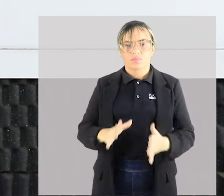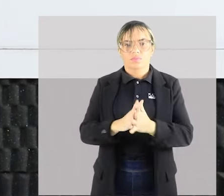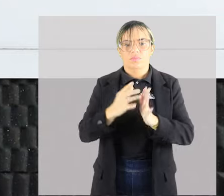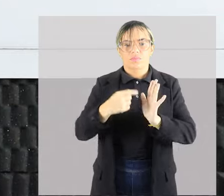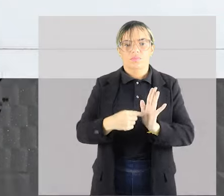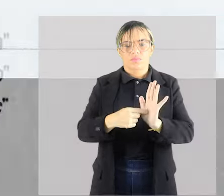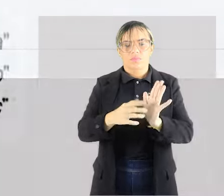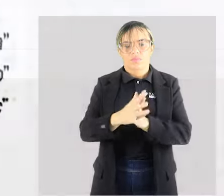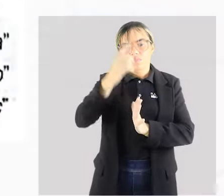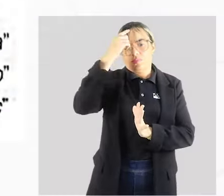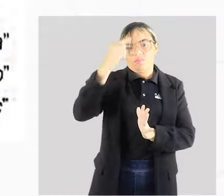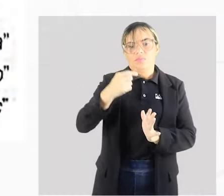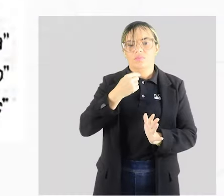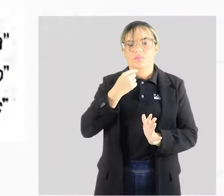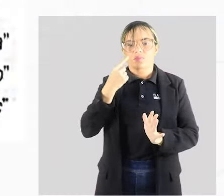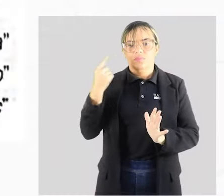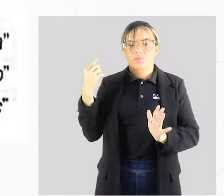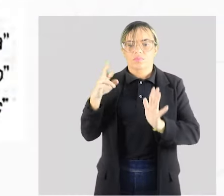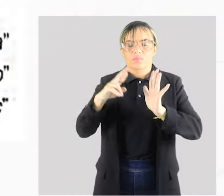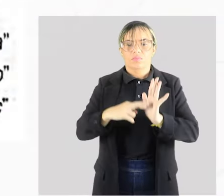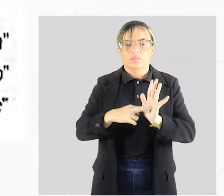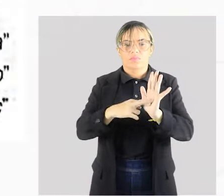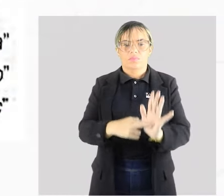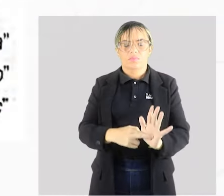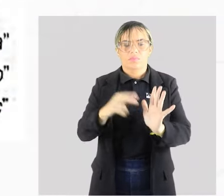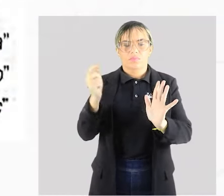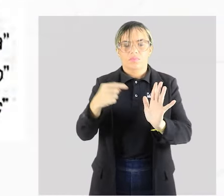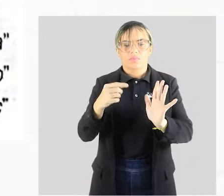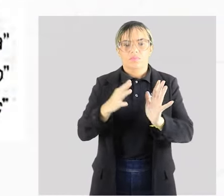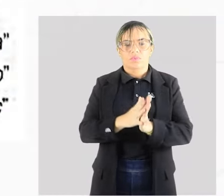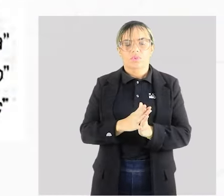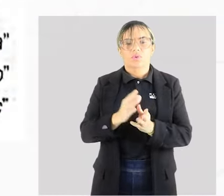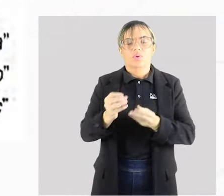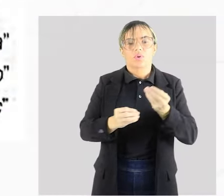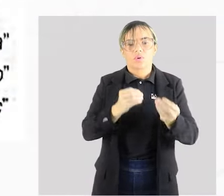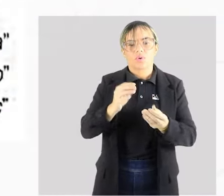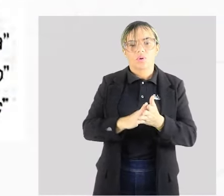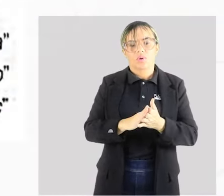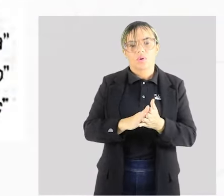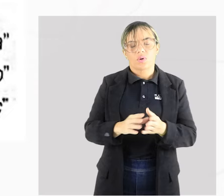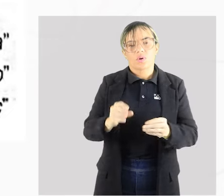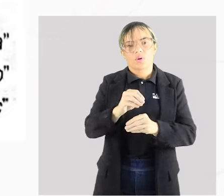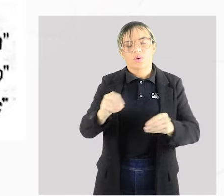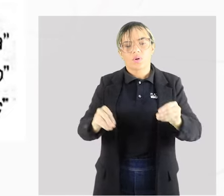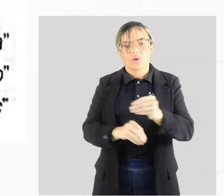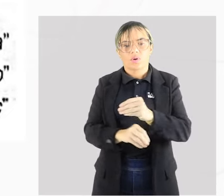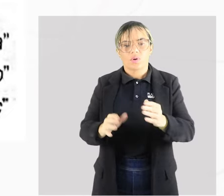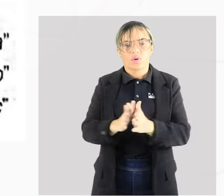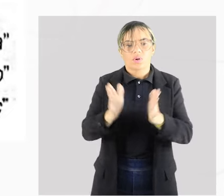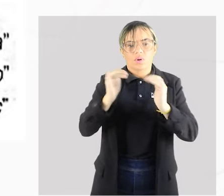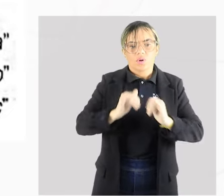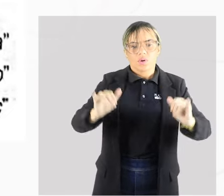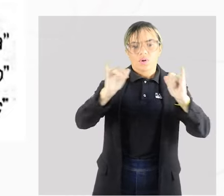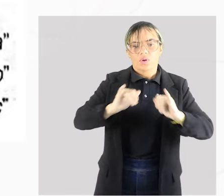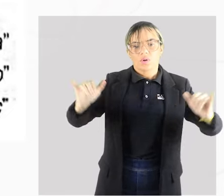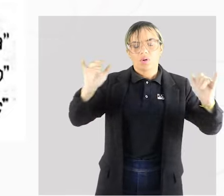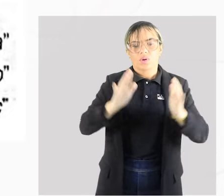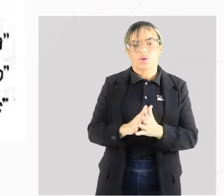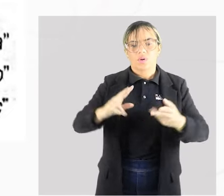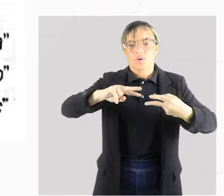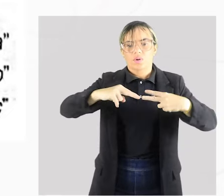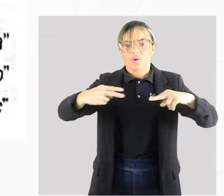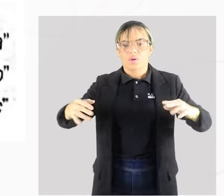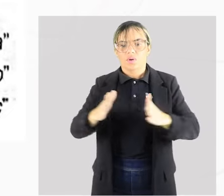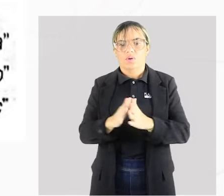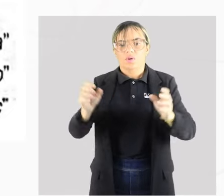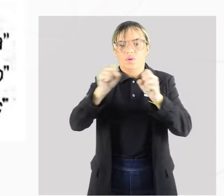pra gente a figura seguinte representa um modelo de transmissão da informação genética nos